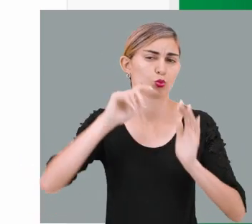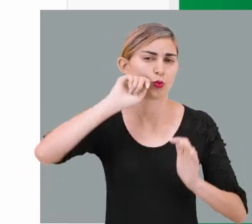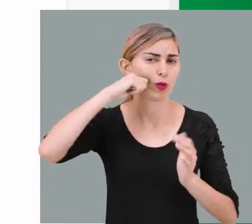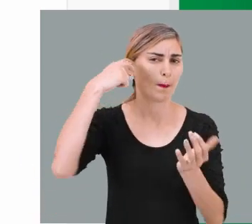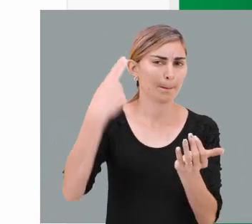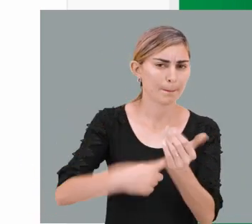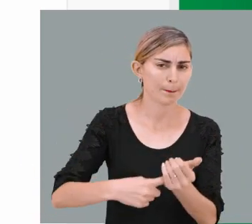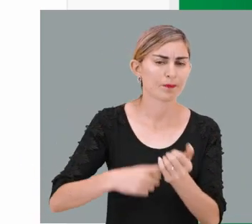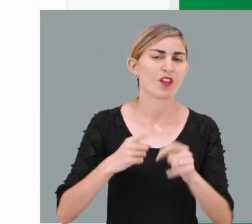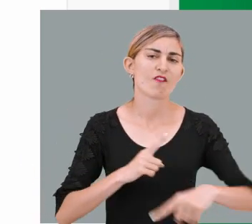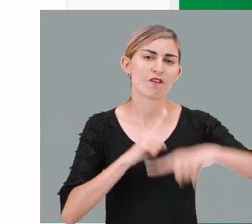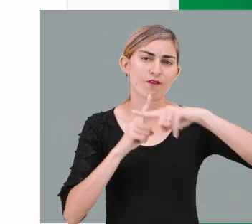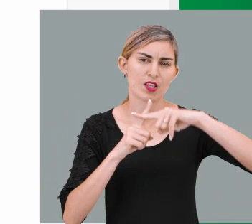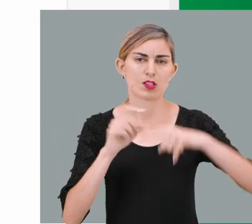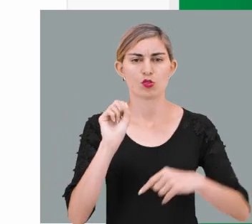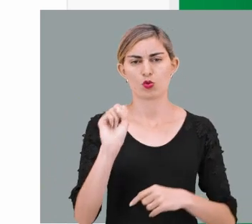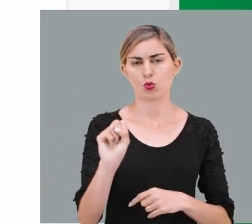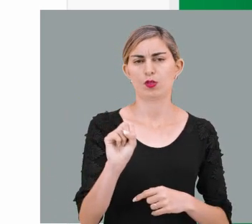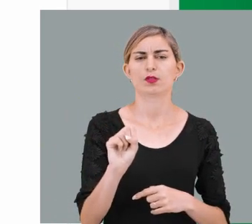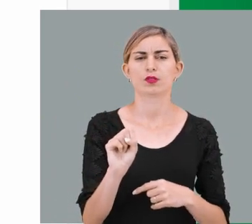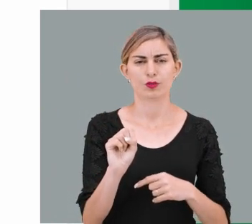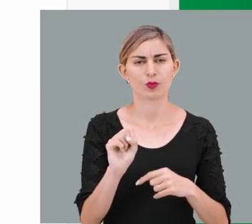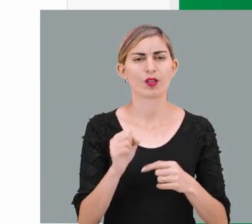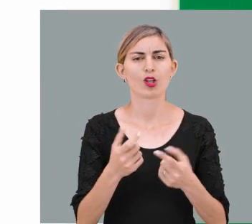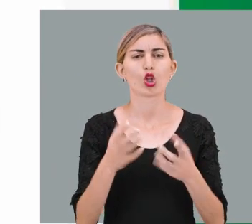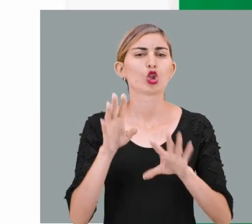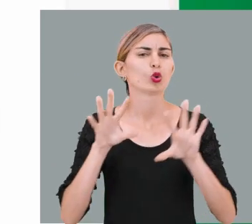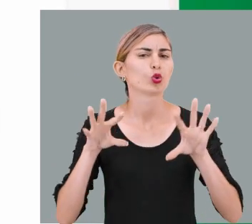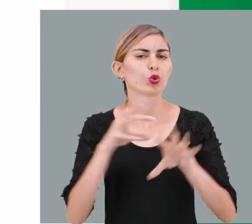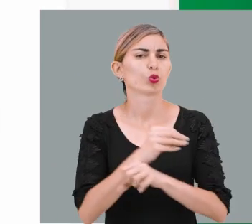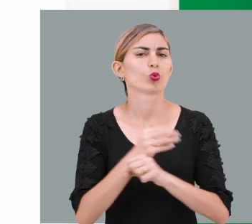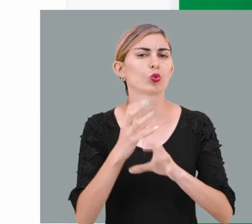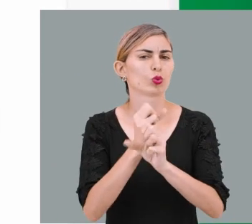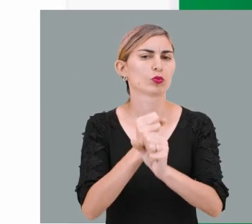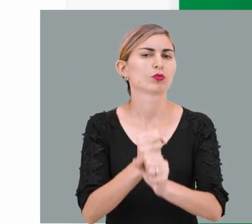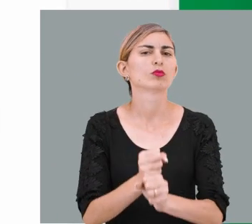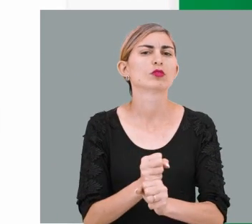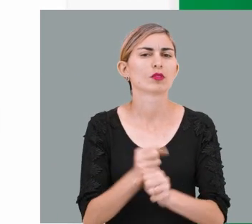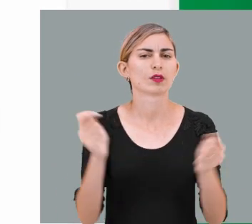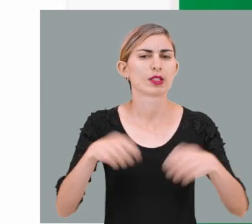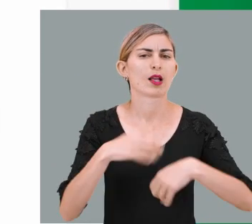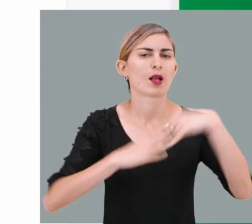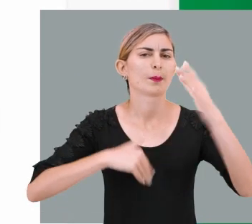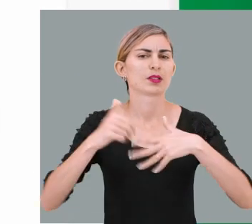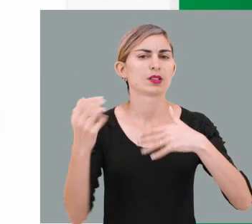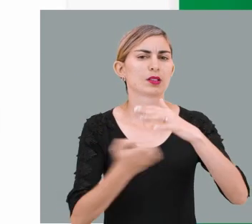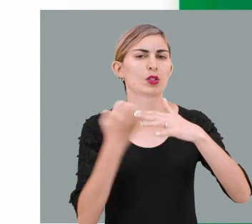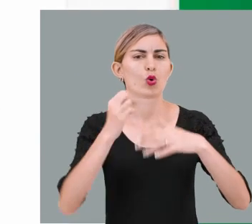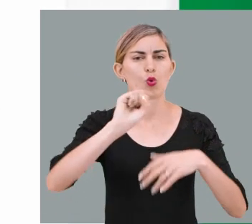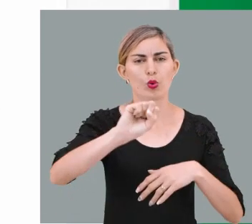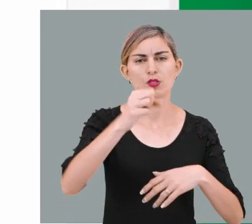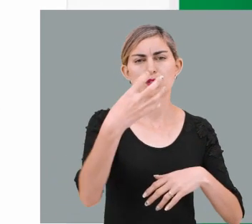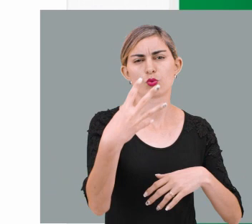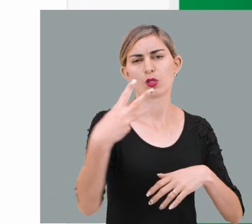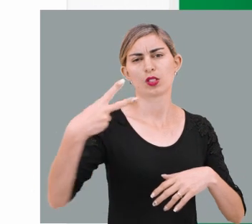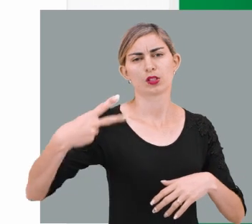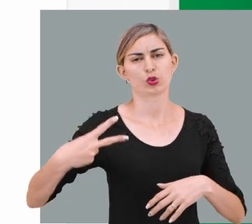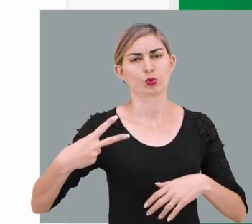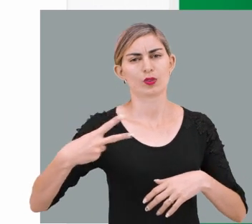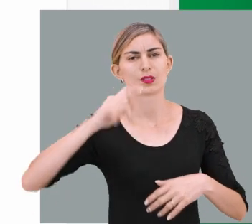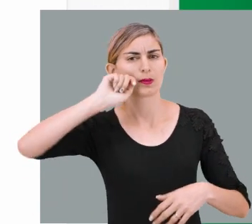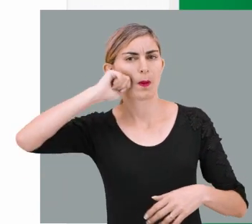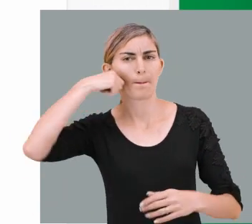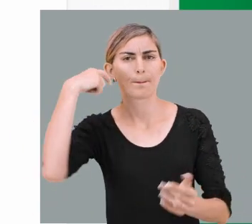sanduíche, vezes 8. Ou seja, temos um total de capacidade dessa empresa de